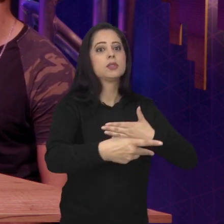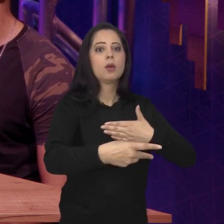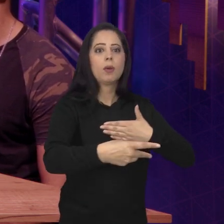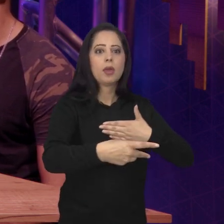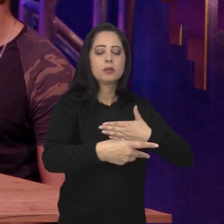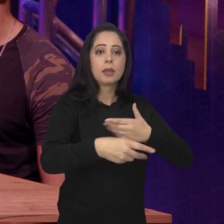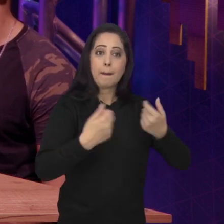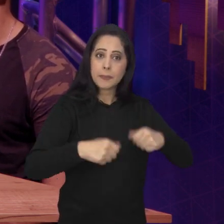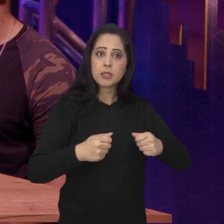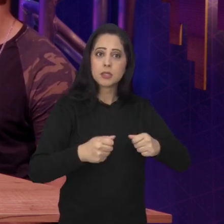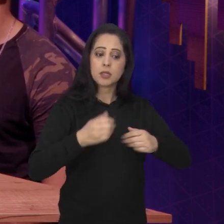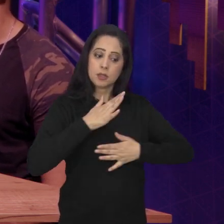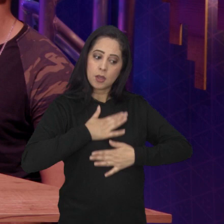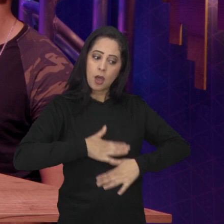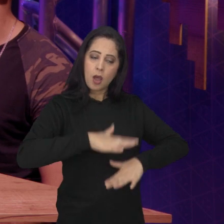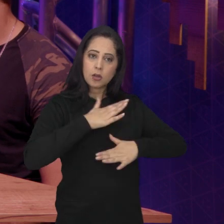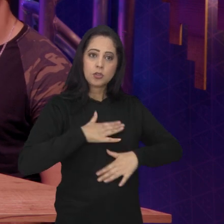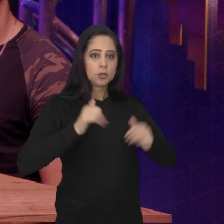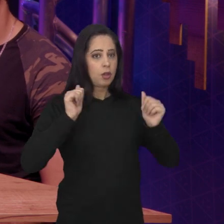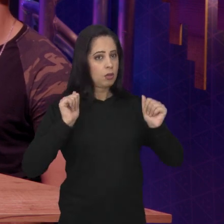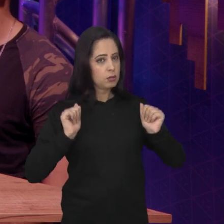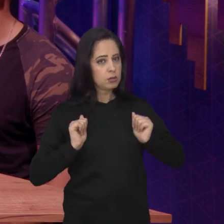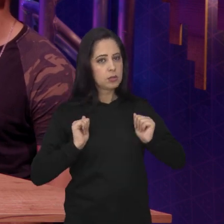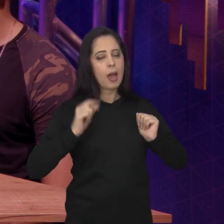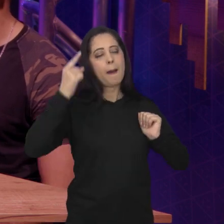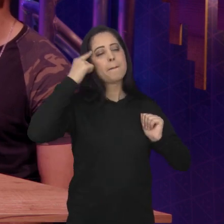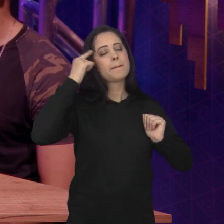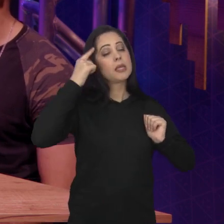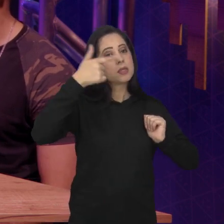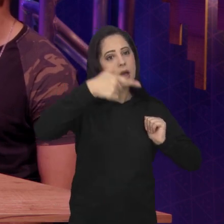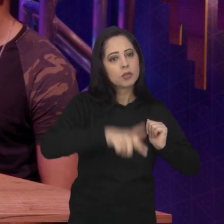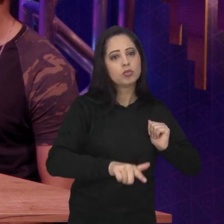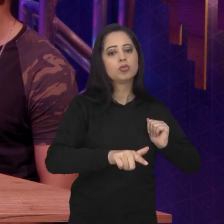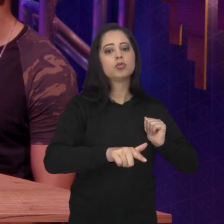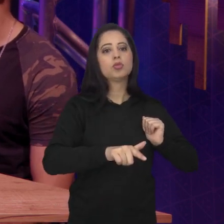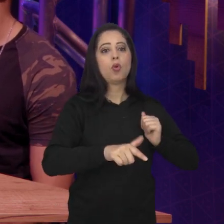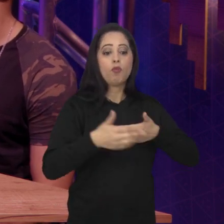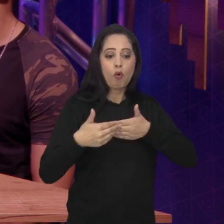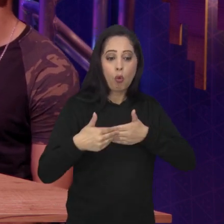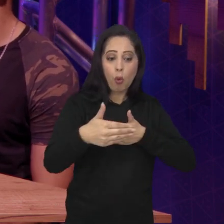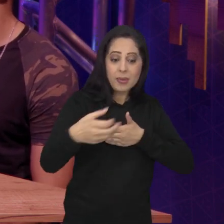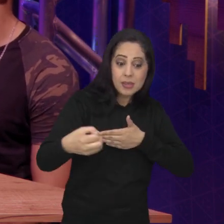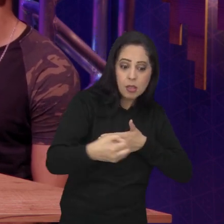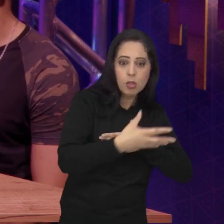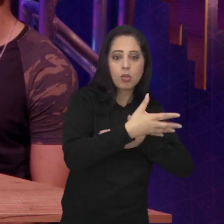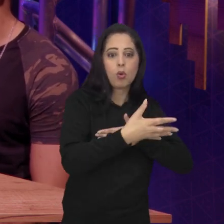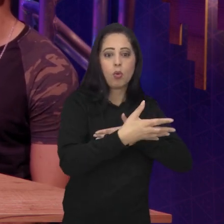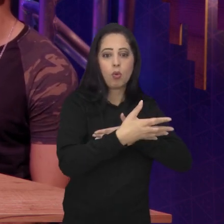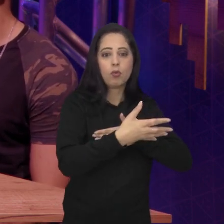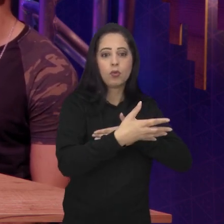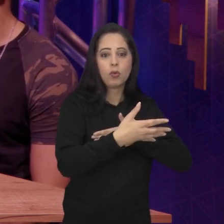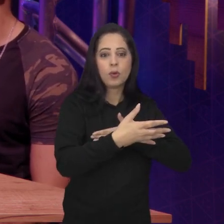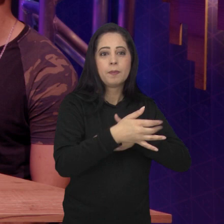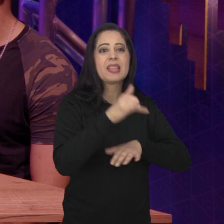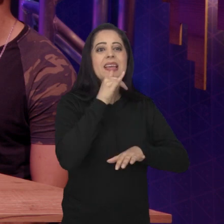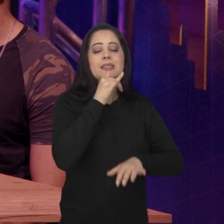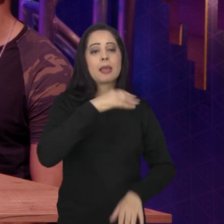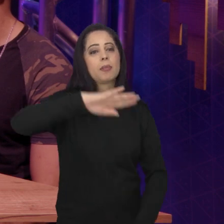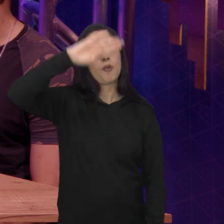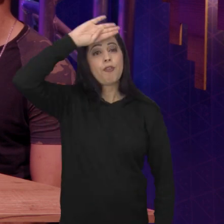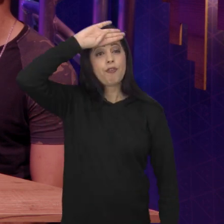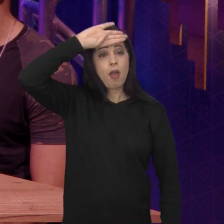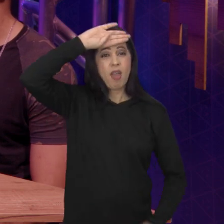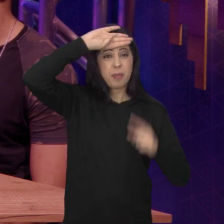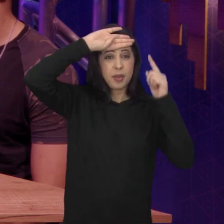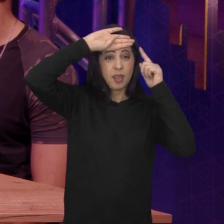tipo, você precisa descansar e se rever, e rever tudo, e se pensar de novo, e se construir do zero. É igual, sei lá, uma febre. A gente não